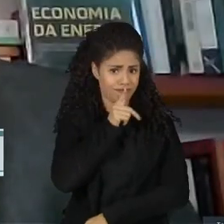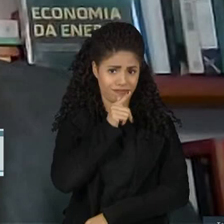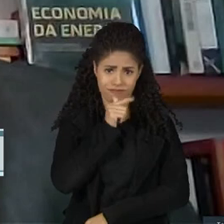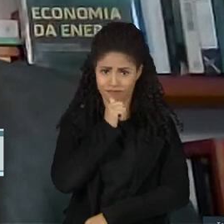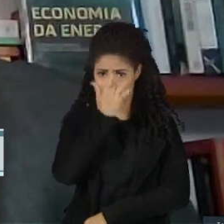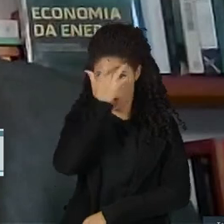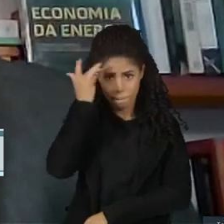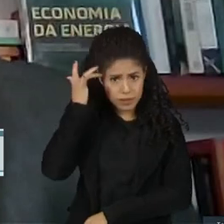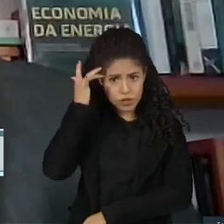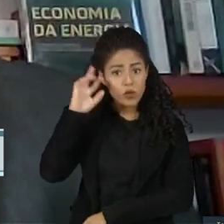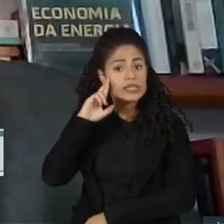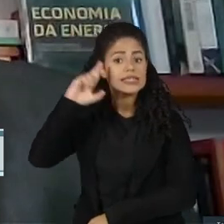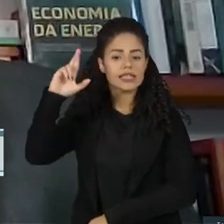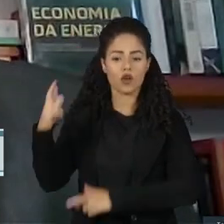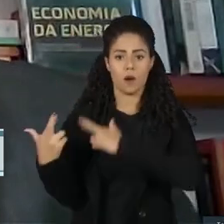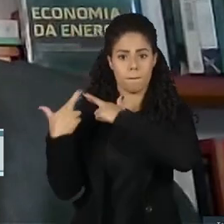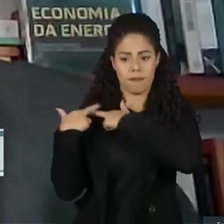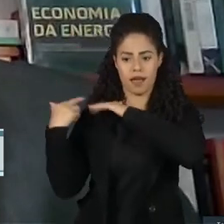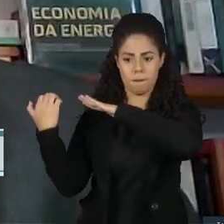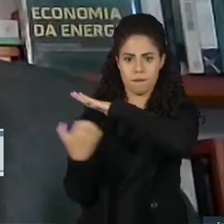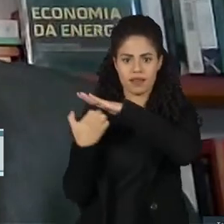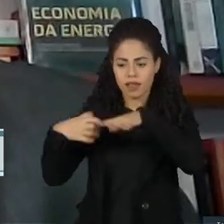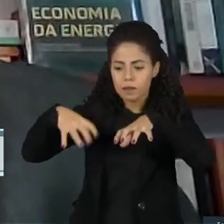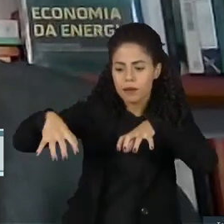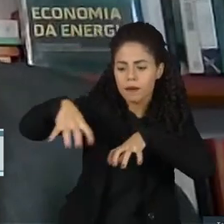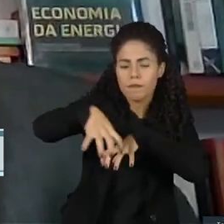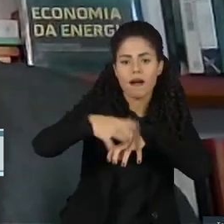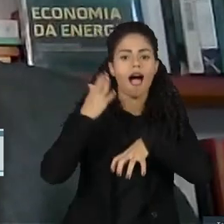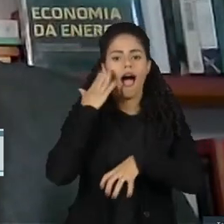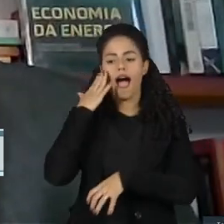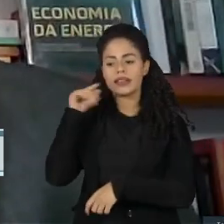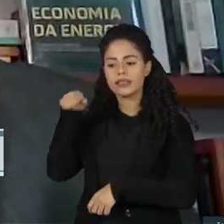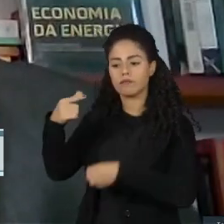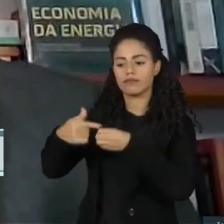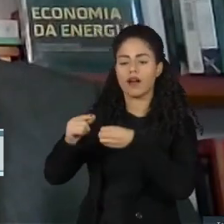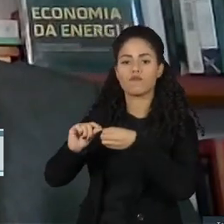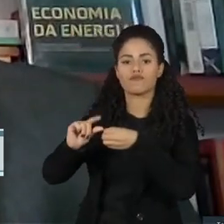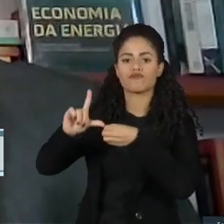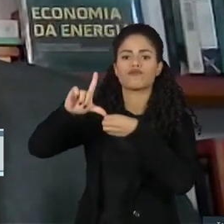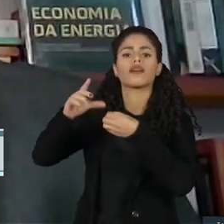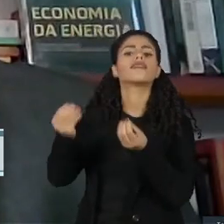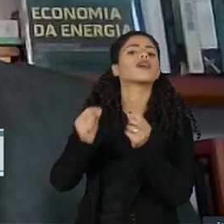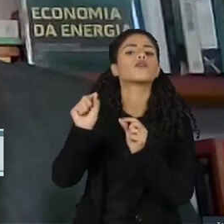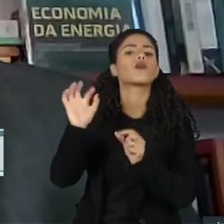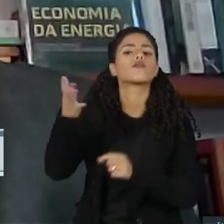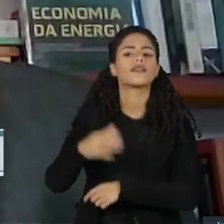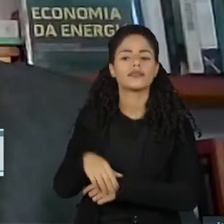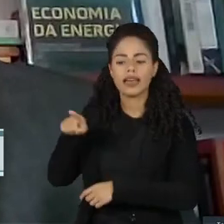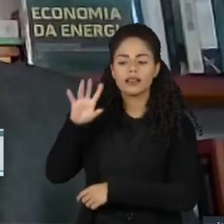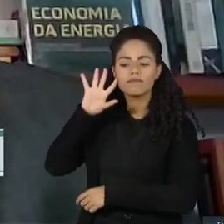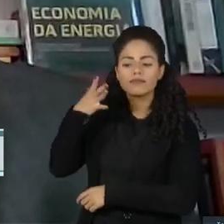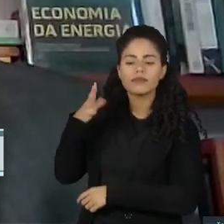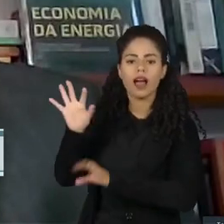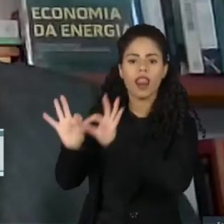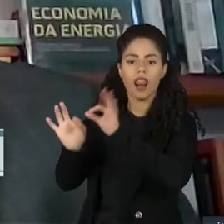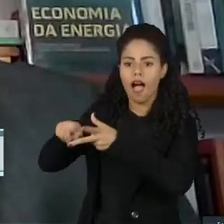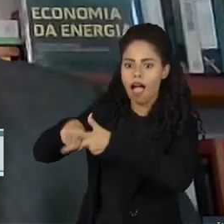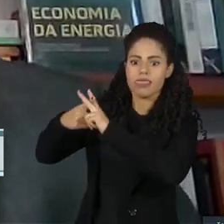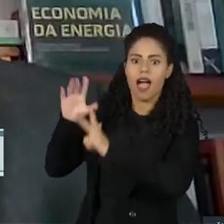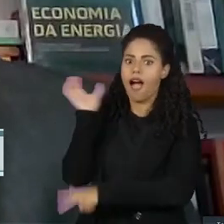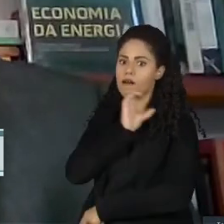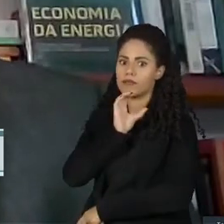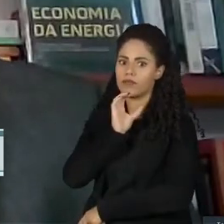né, sabe que o preço subiu na refinaria, o reflexo dele é reajustar